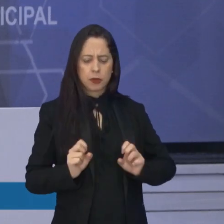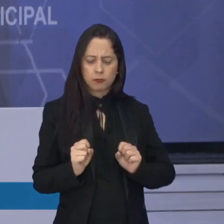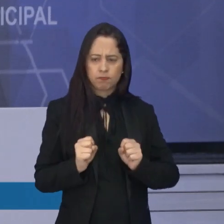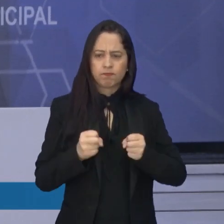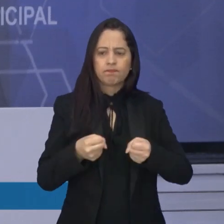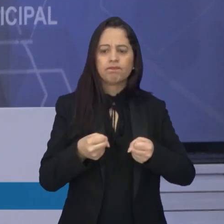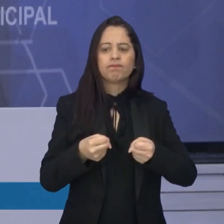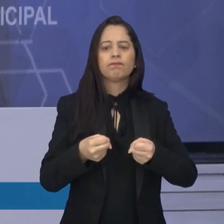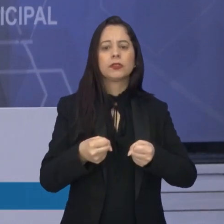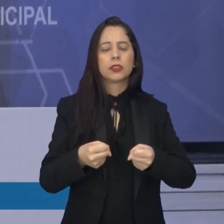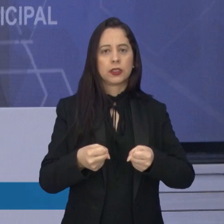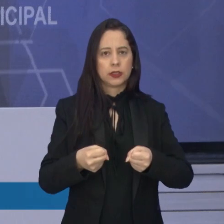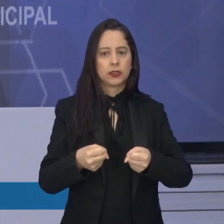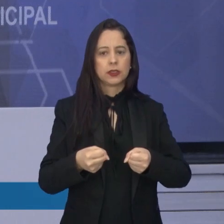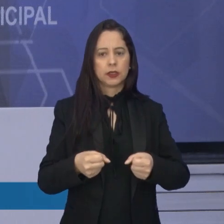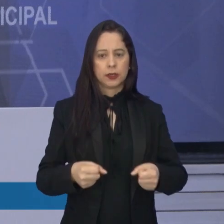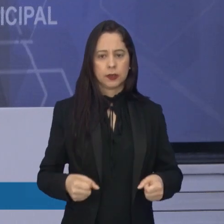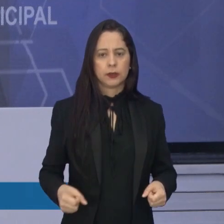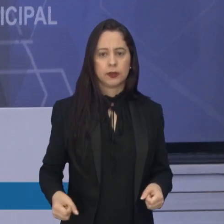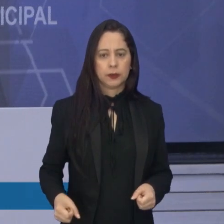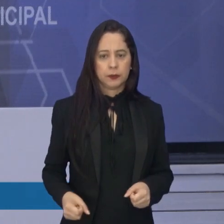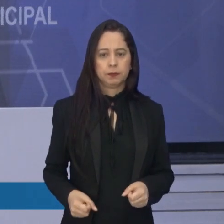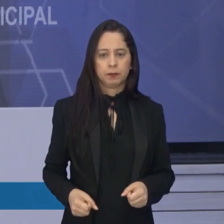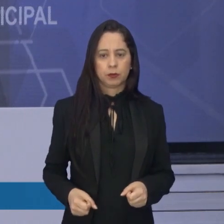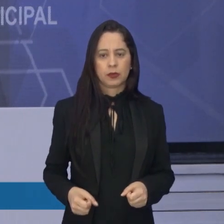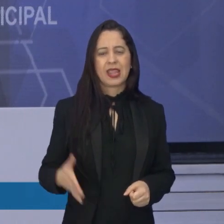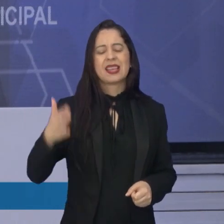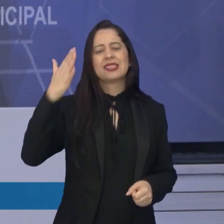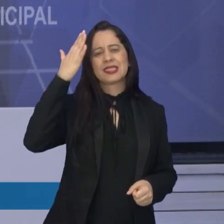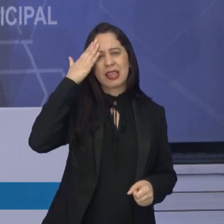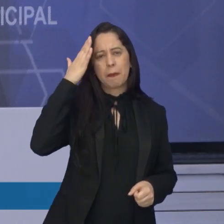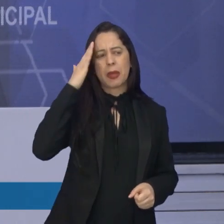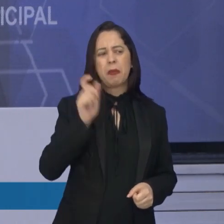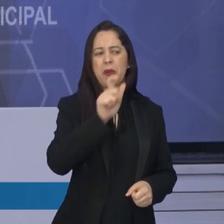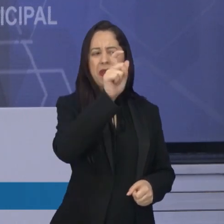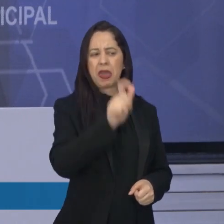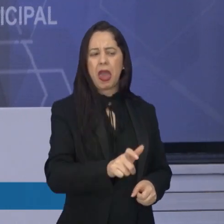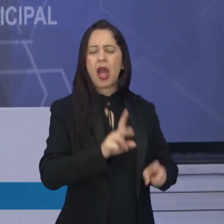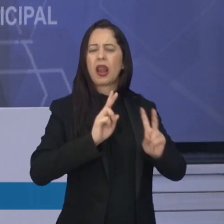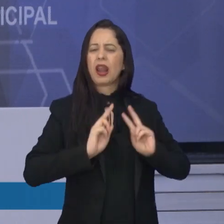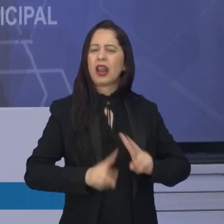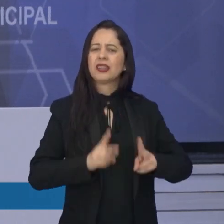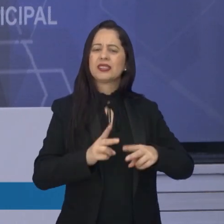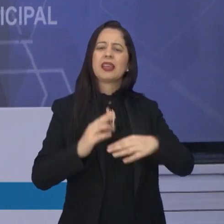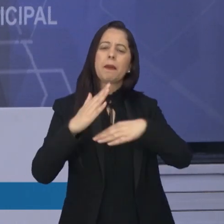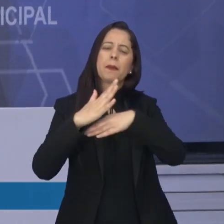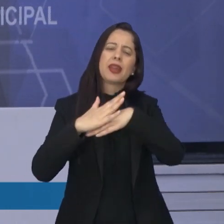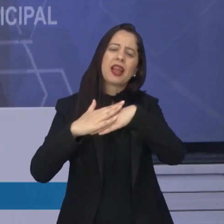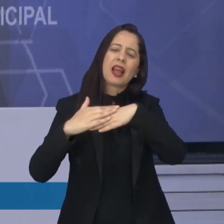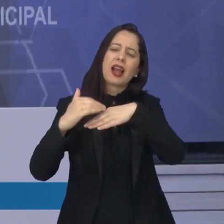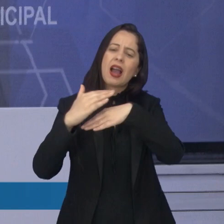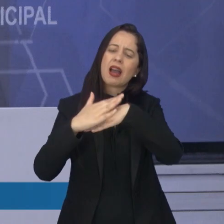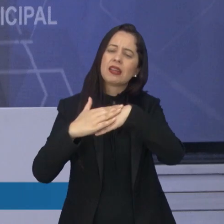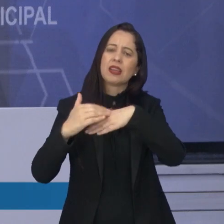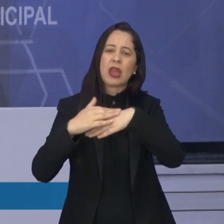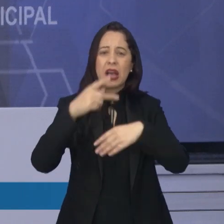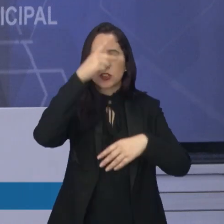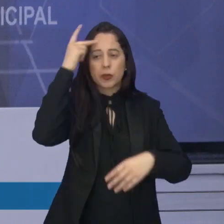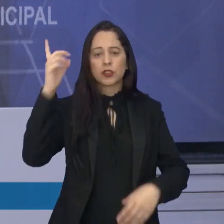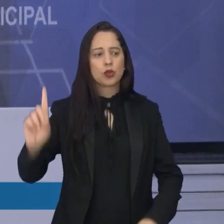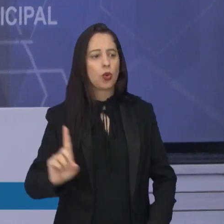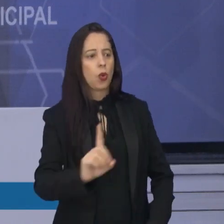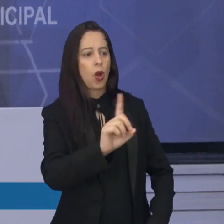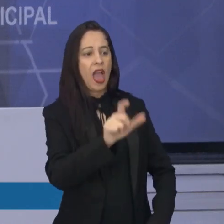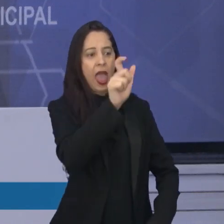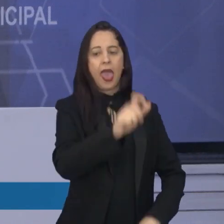envolve. E sabemos da atenção que ela dedica e carinho a todos que a procuram,